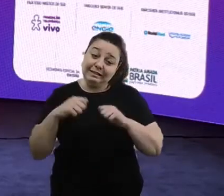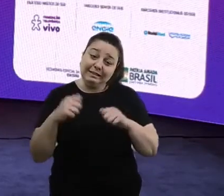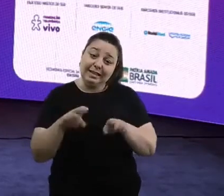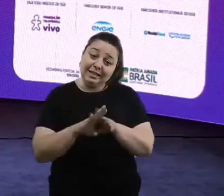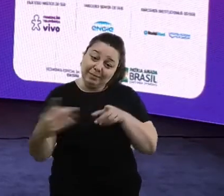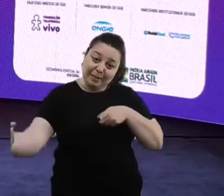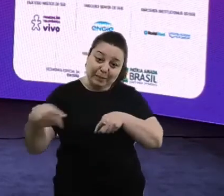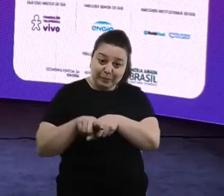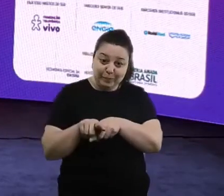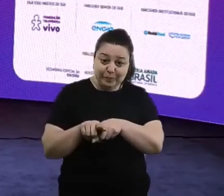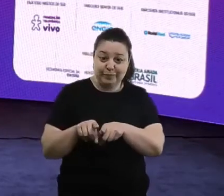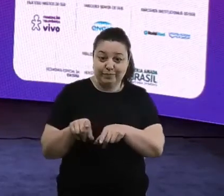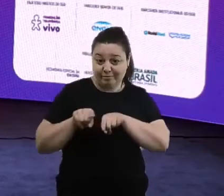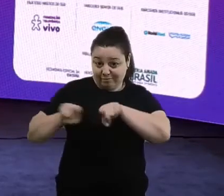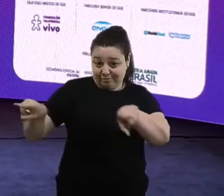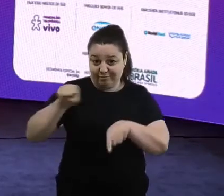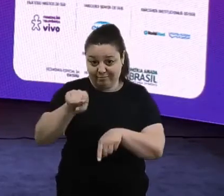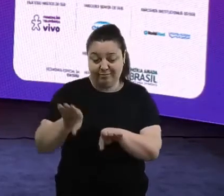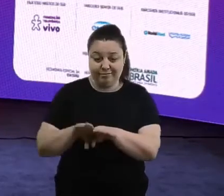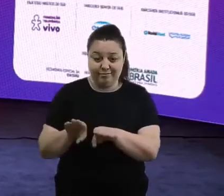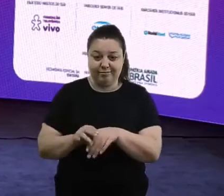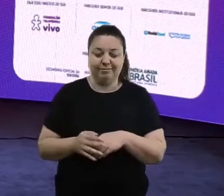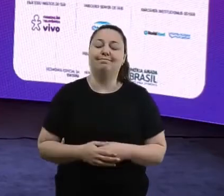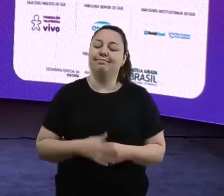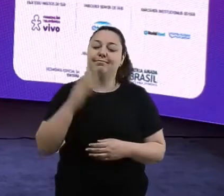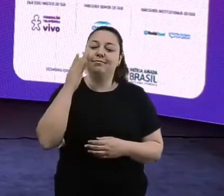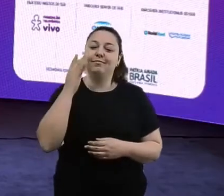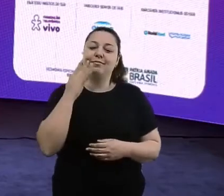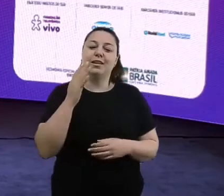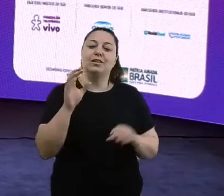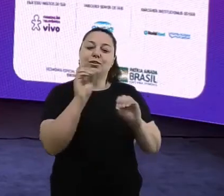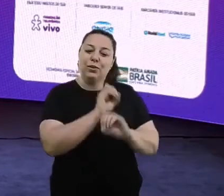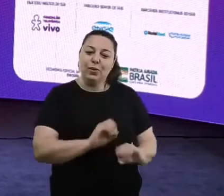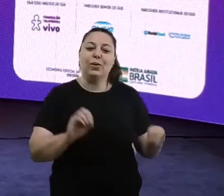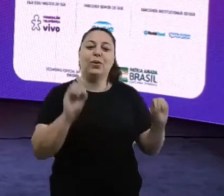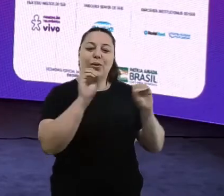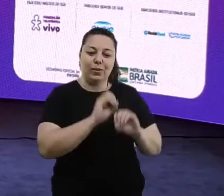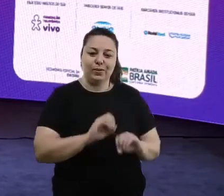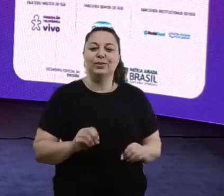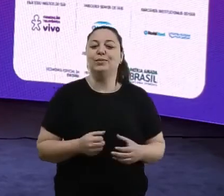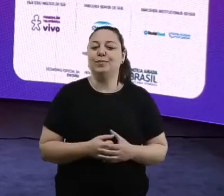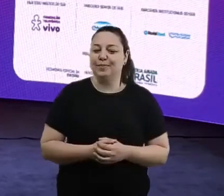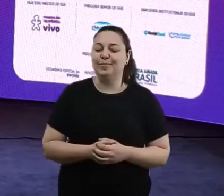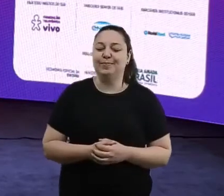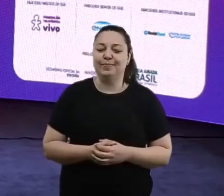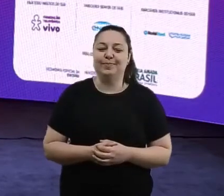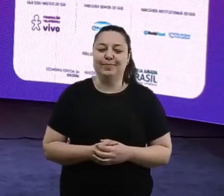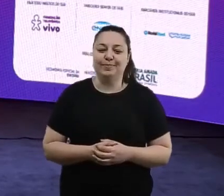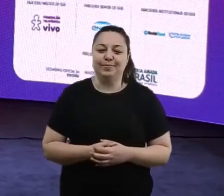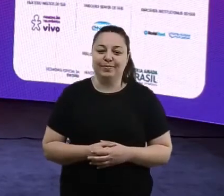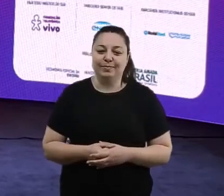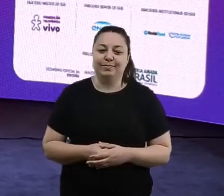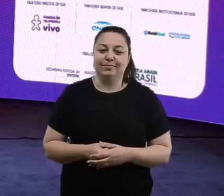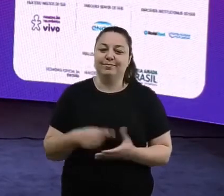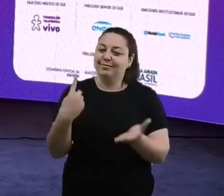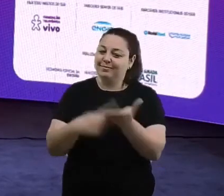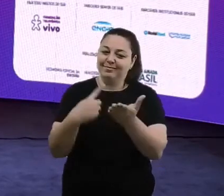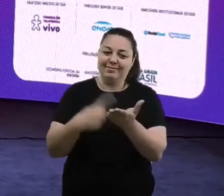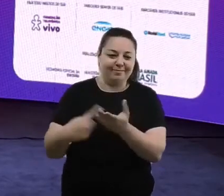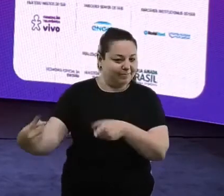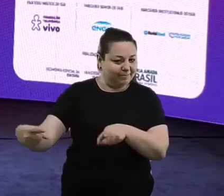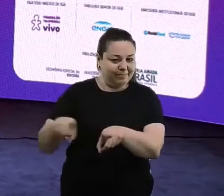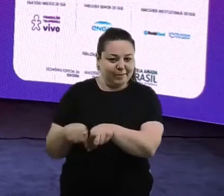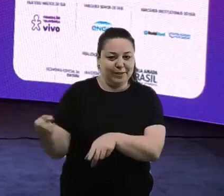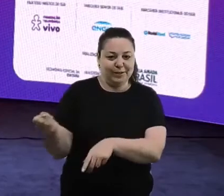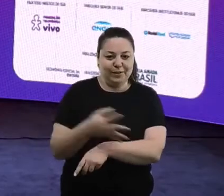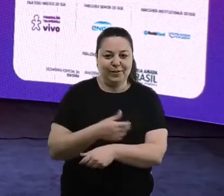Portugal. Eu acho ótimo. É dizer quando e nós lançamos. Fechou, fechou uma parceria. Está